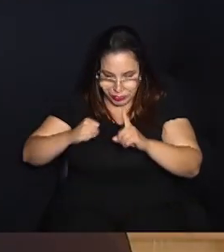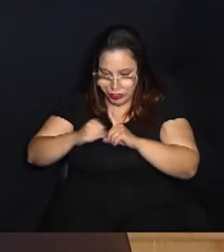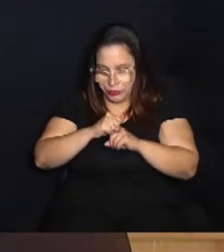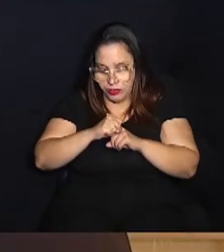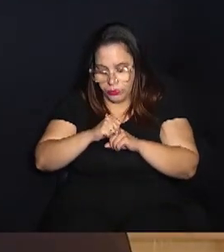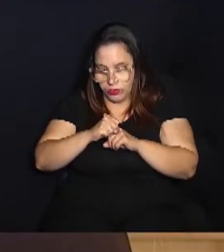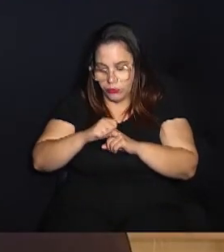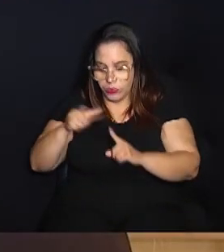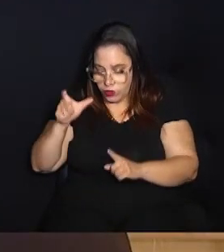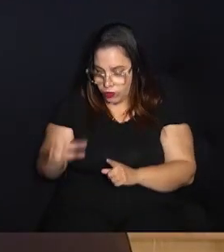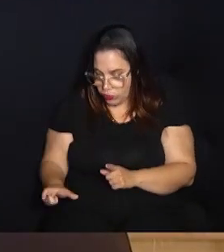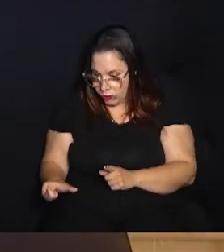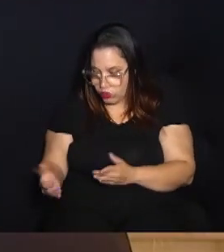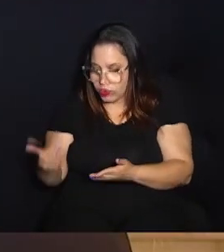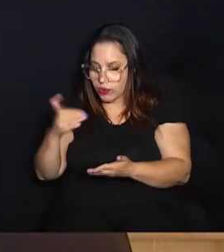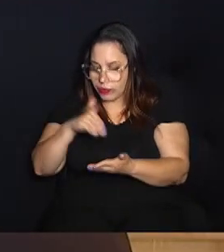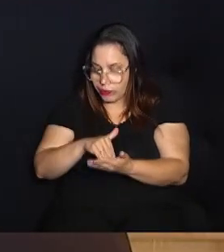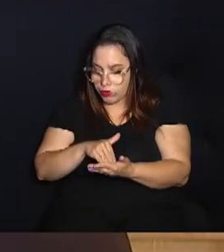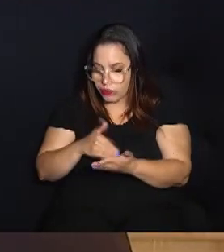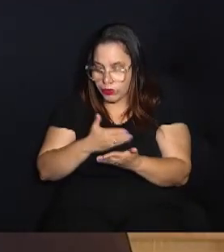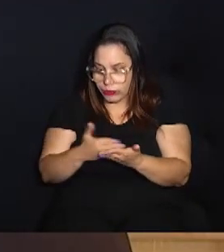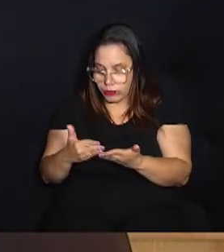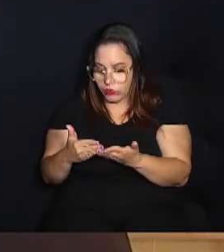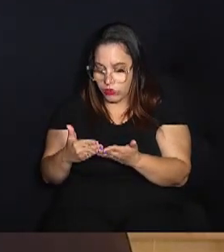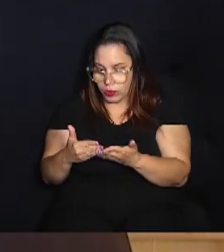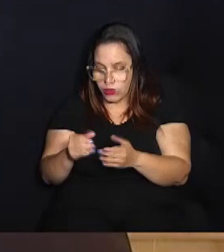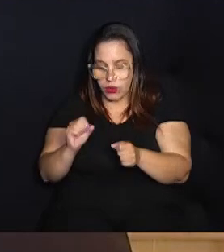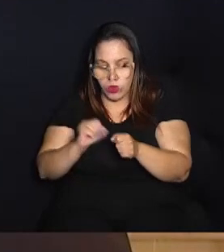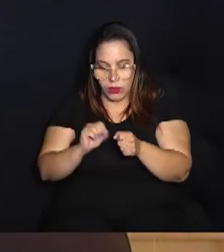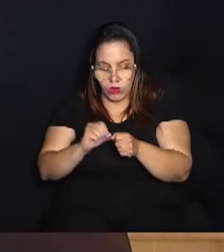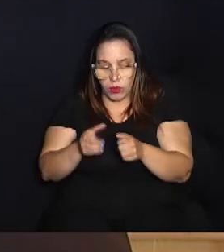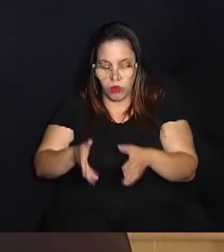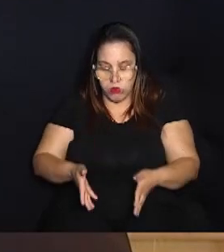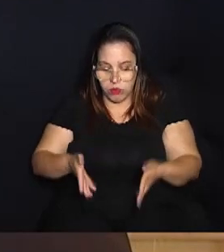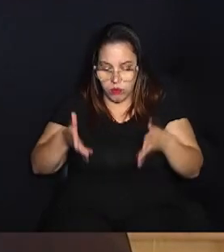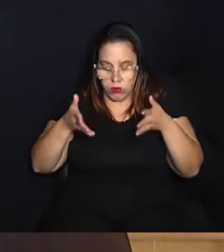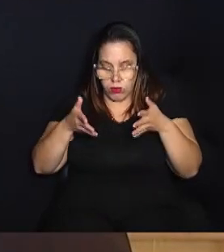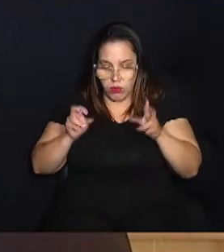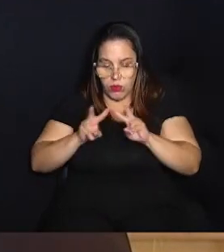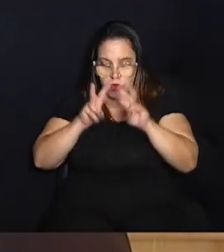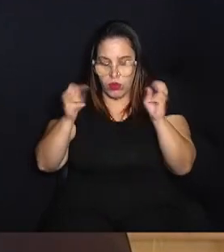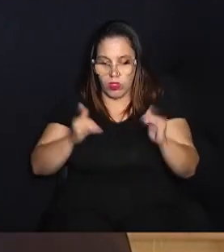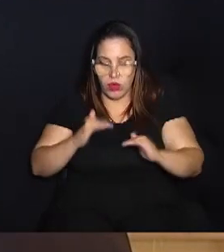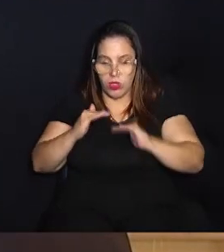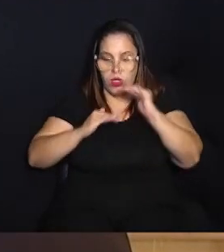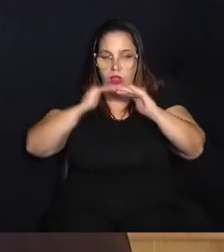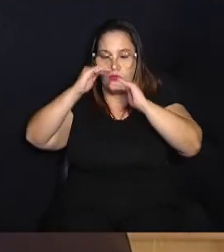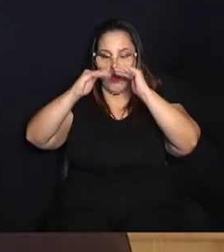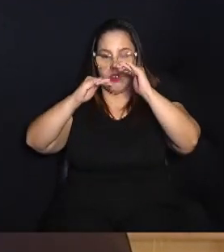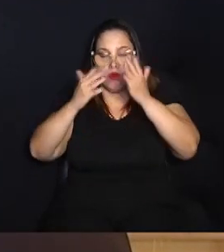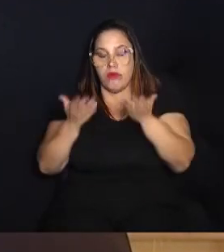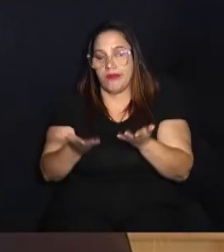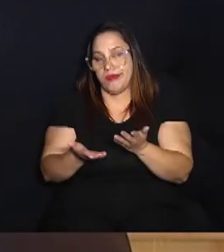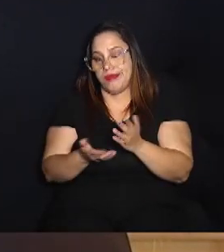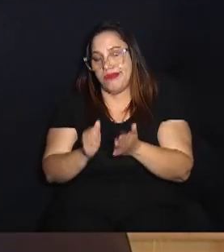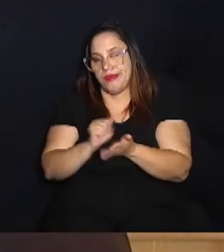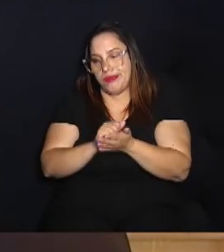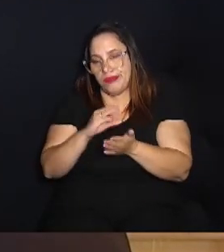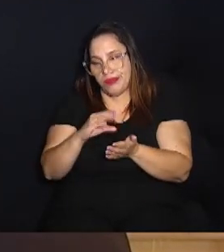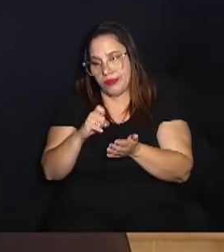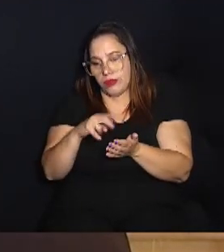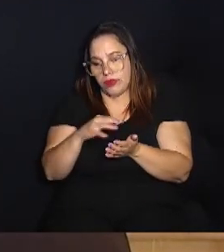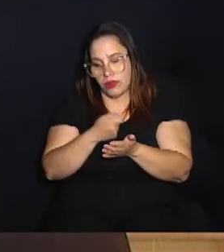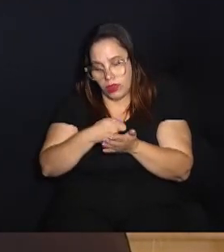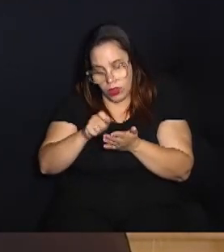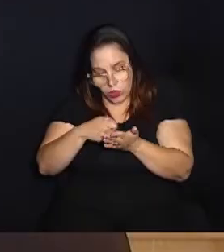sujeito estava inserido. E a partir disso se fazia então o levantamento do tema gerador e daí se dava a alfabetização, por